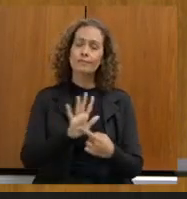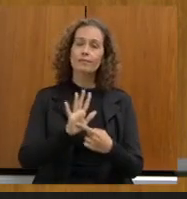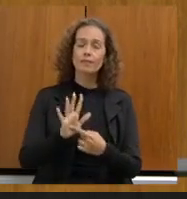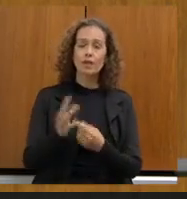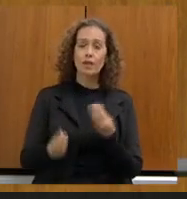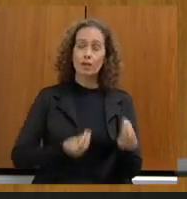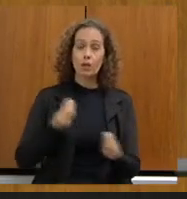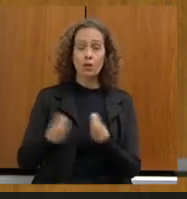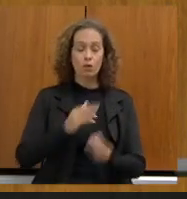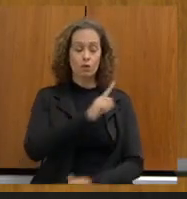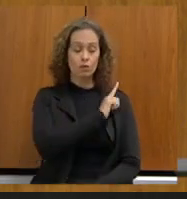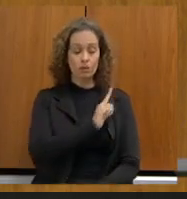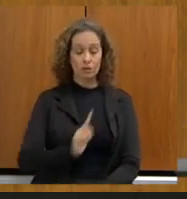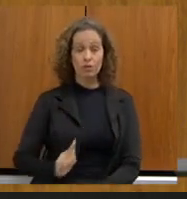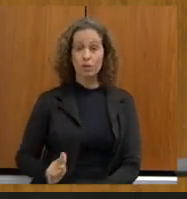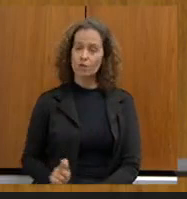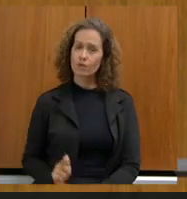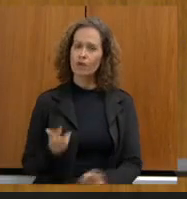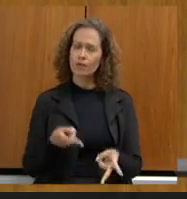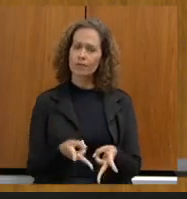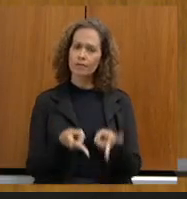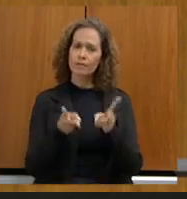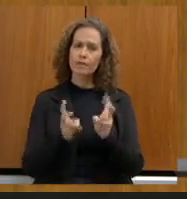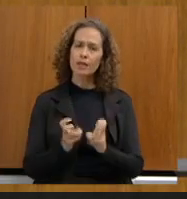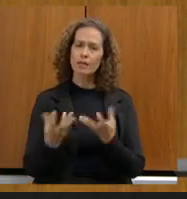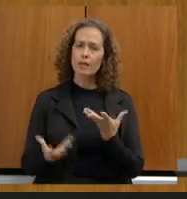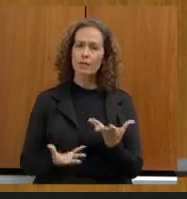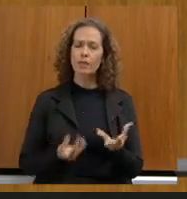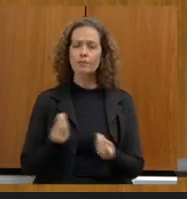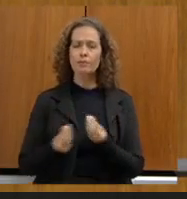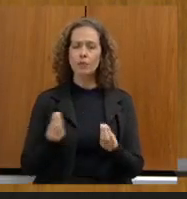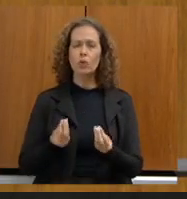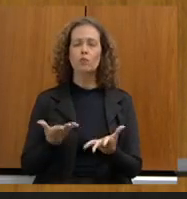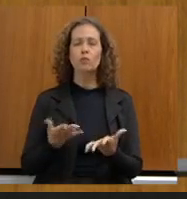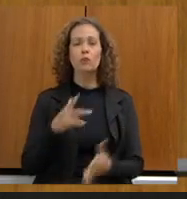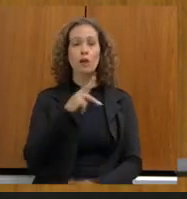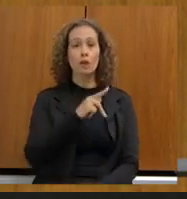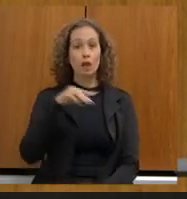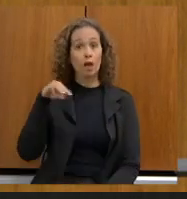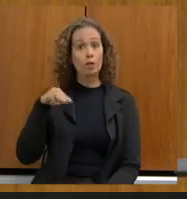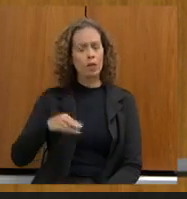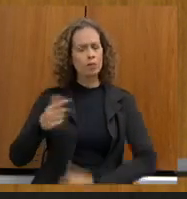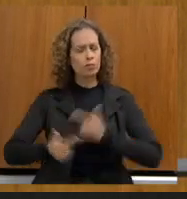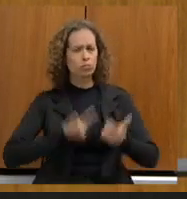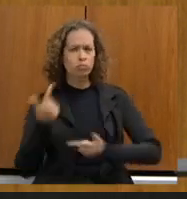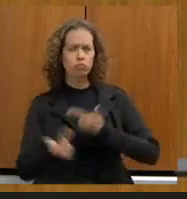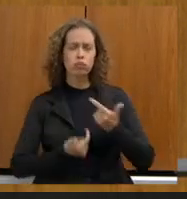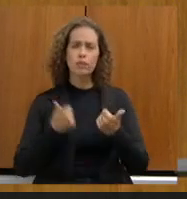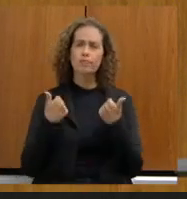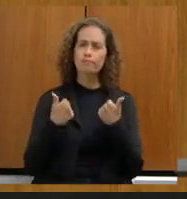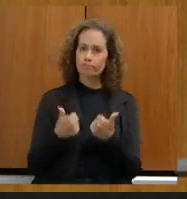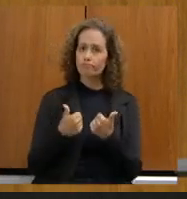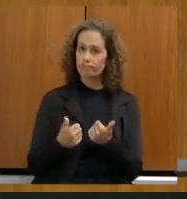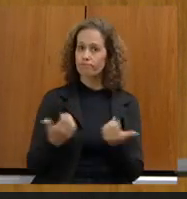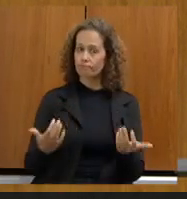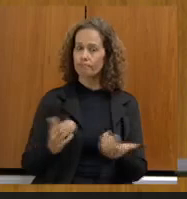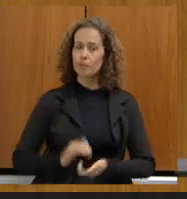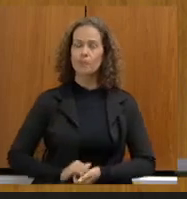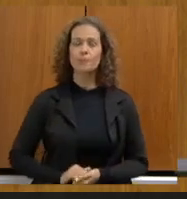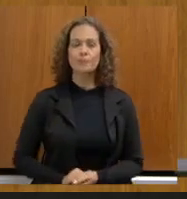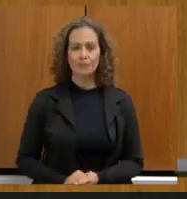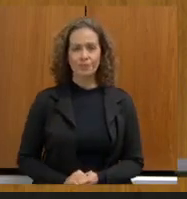de ver este governo tem sido muito feliz com a polícia militar que temos no nosso estado